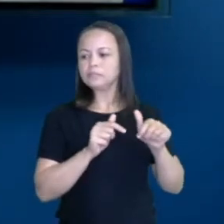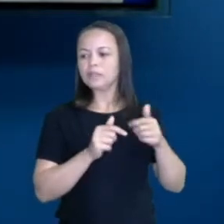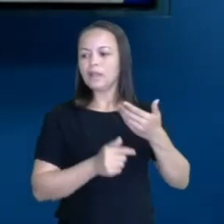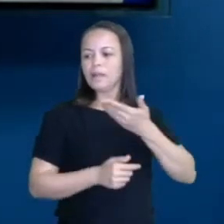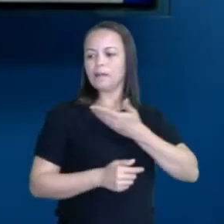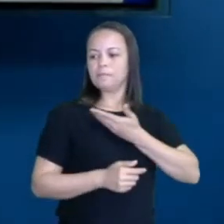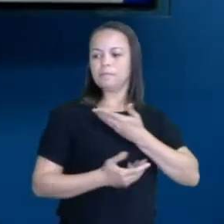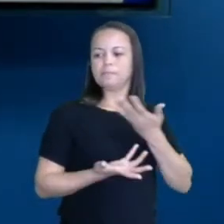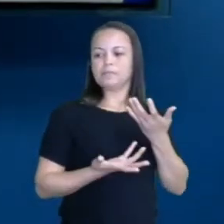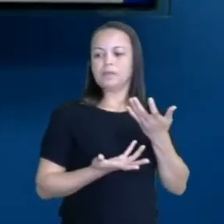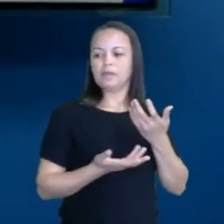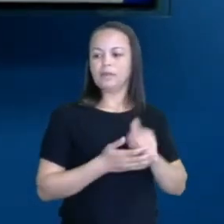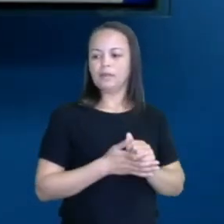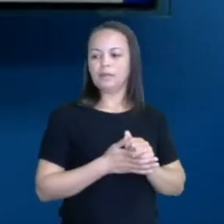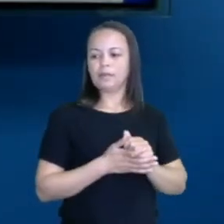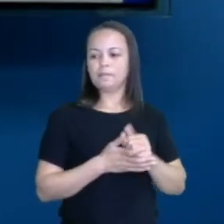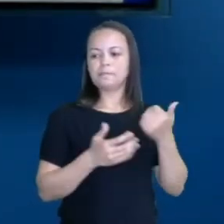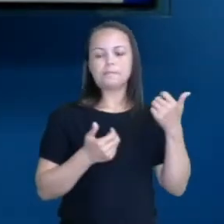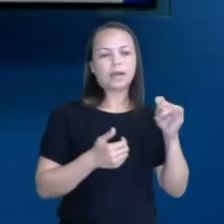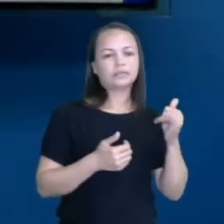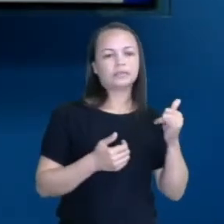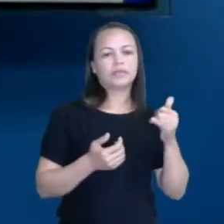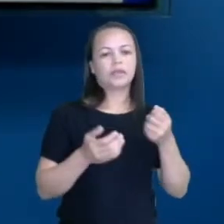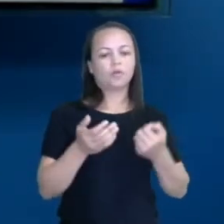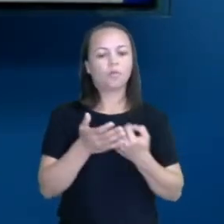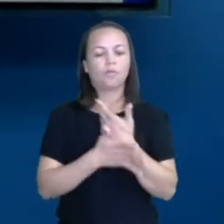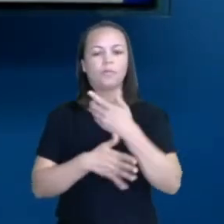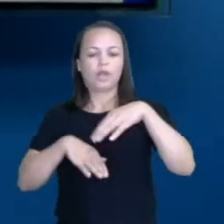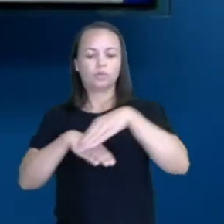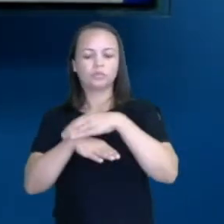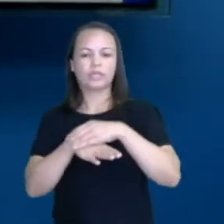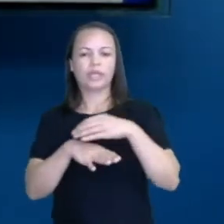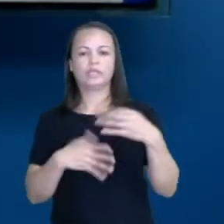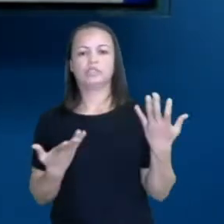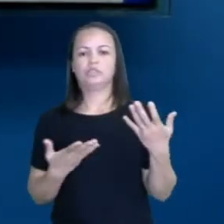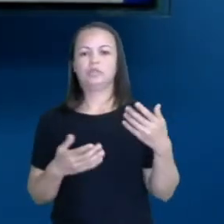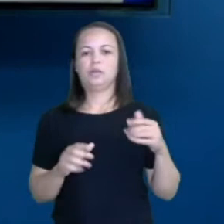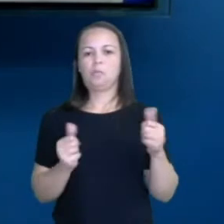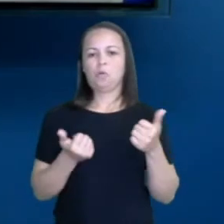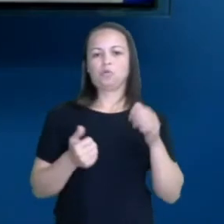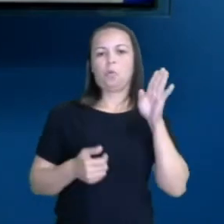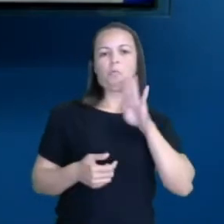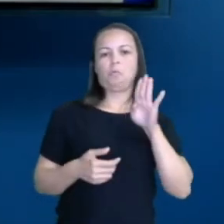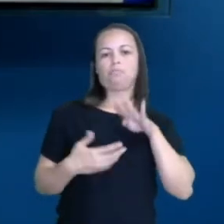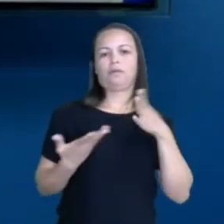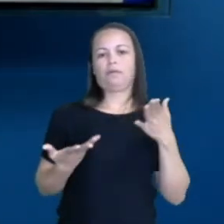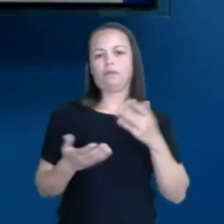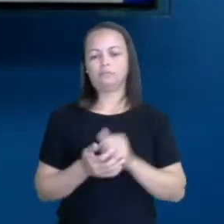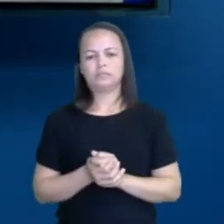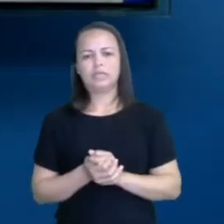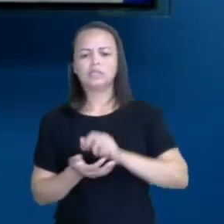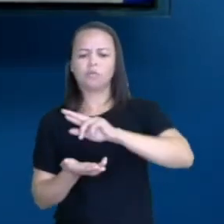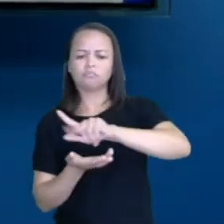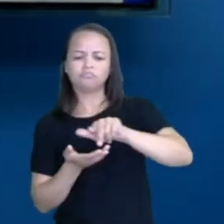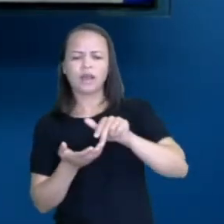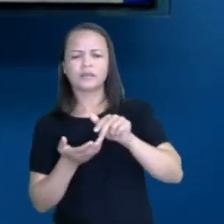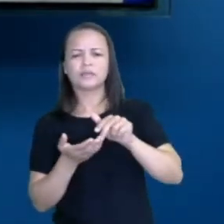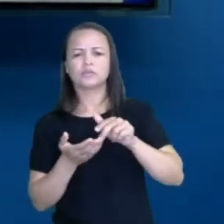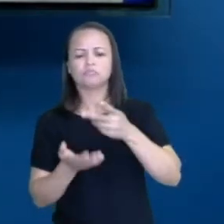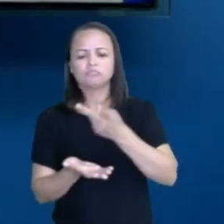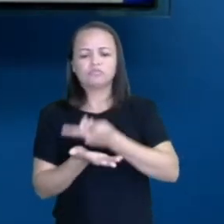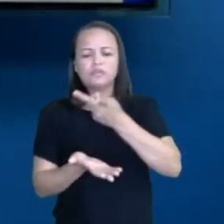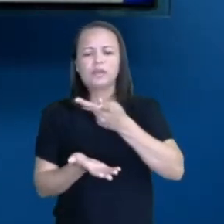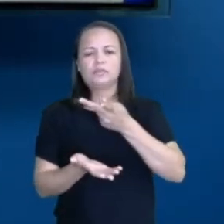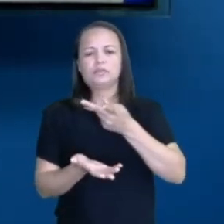há diferenciações na forma do homem utilizar a língua e na forma da mulher utilizar a língua. Então, quando acontecem